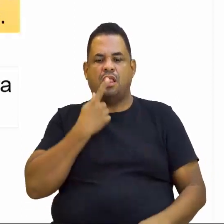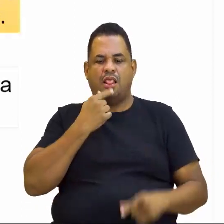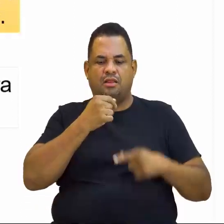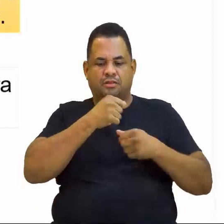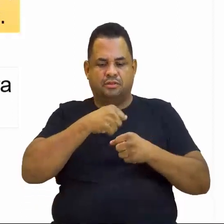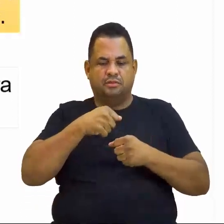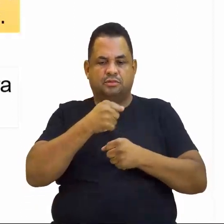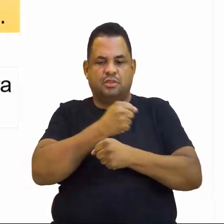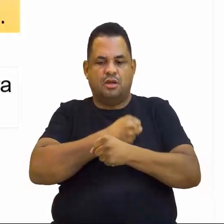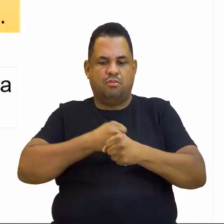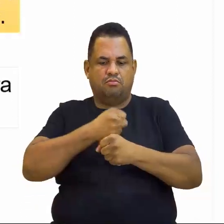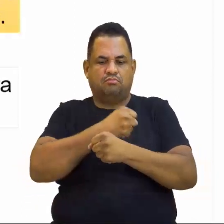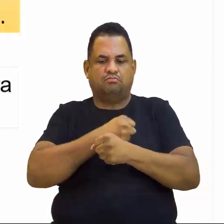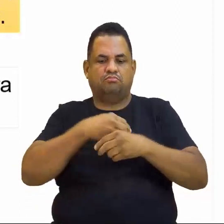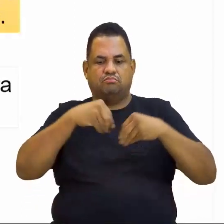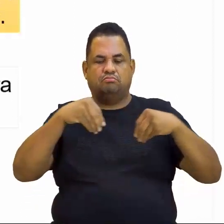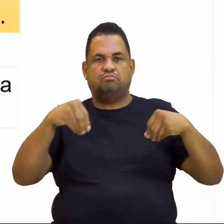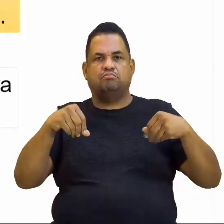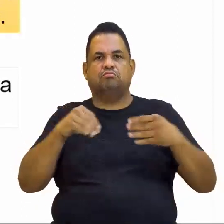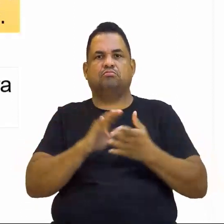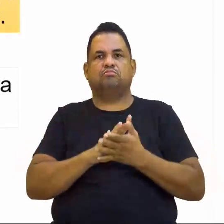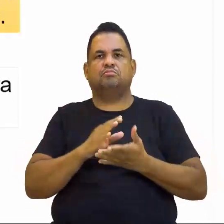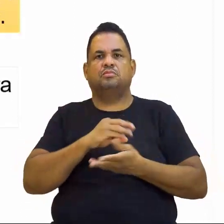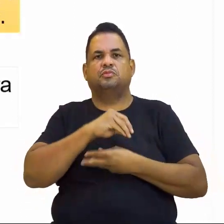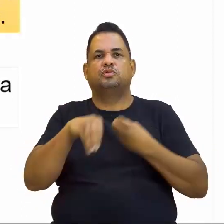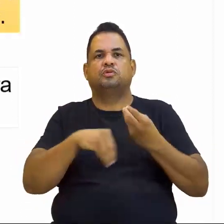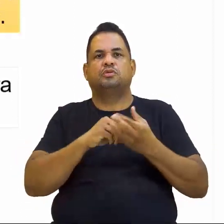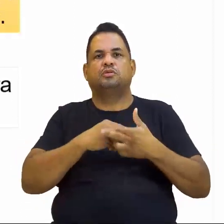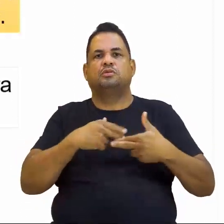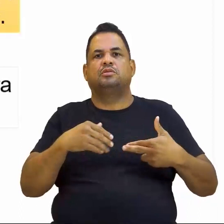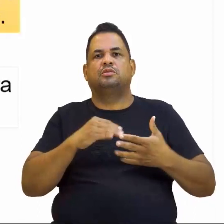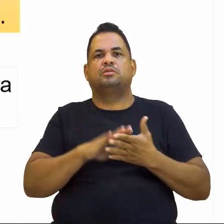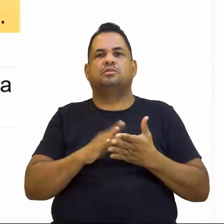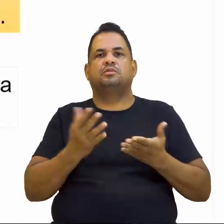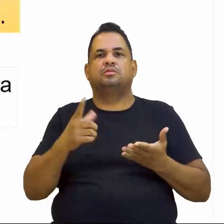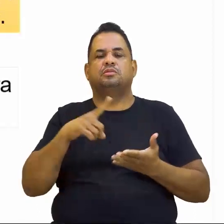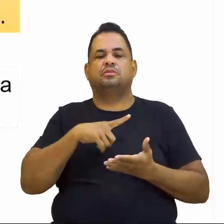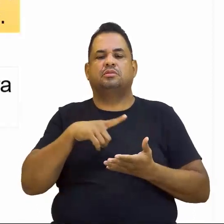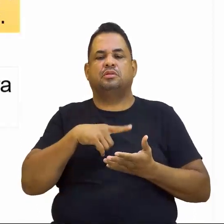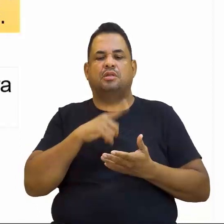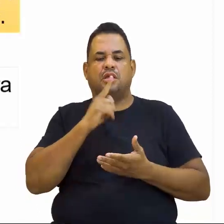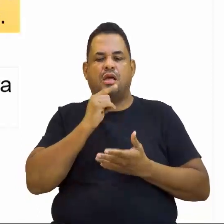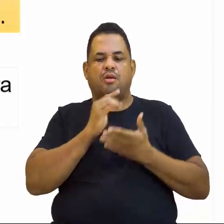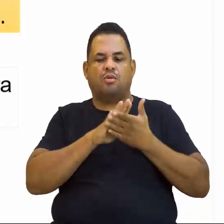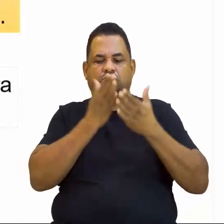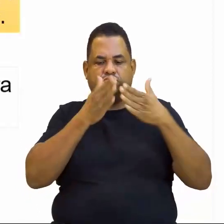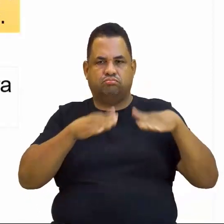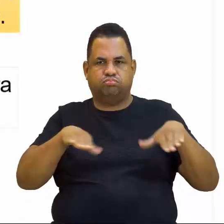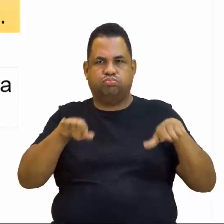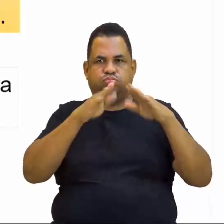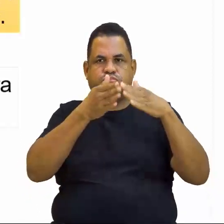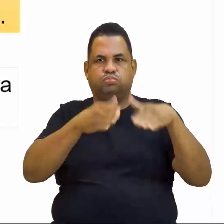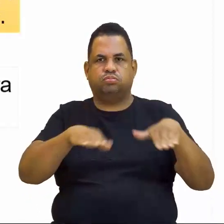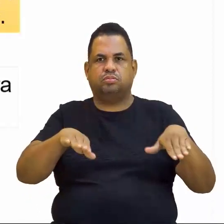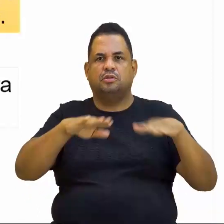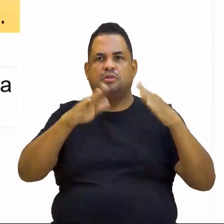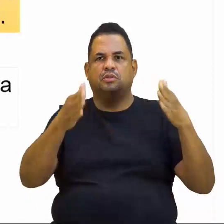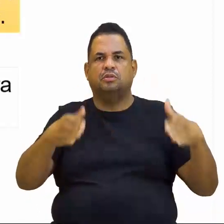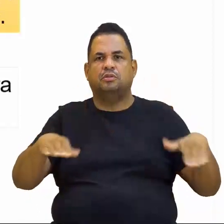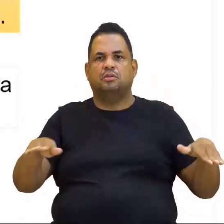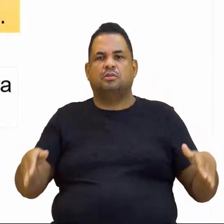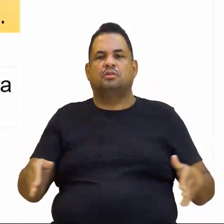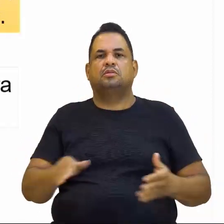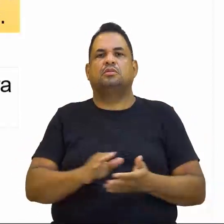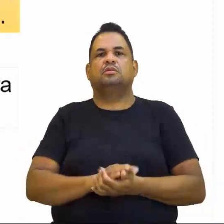está presente em uma mistura de diversos sais que existem na água do mar. Olha só, essa parte que ele está falando que o sal